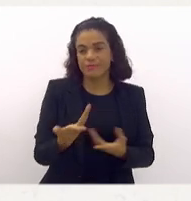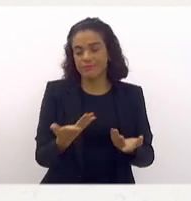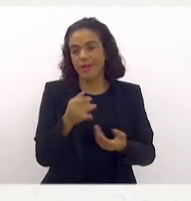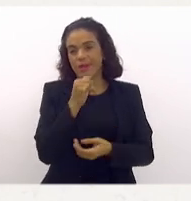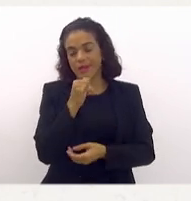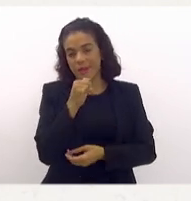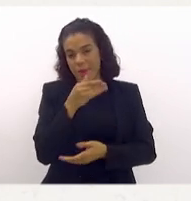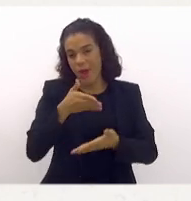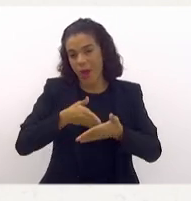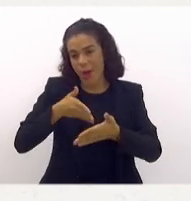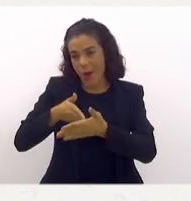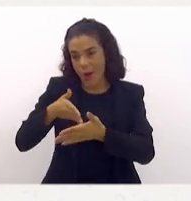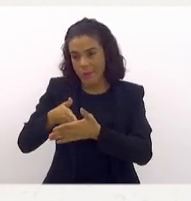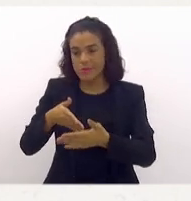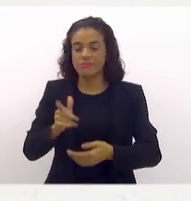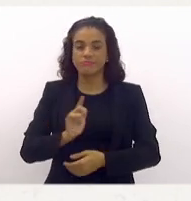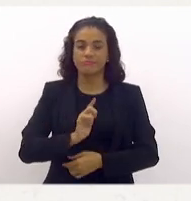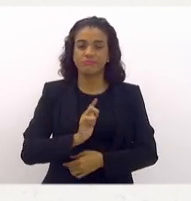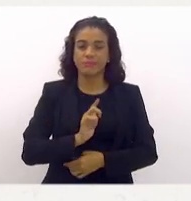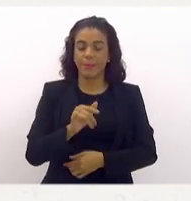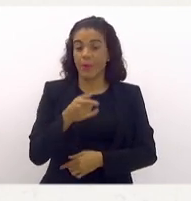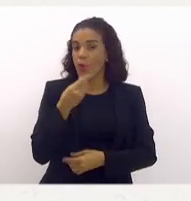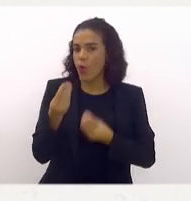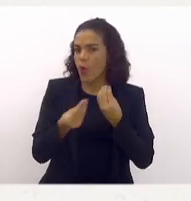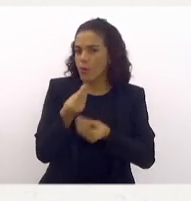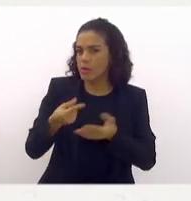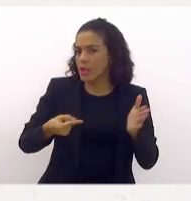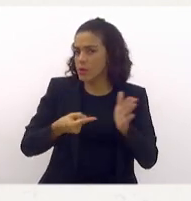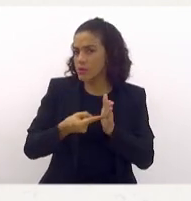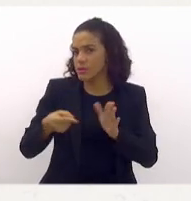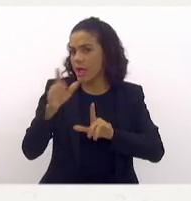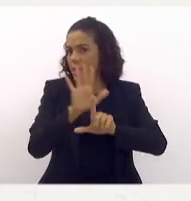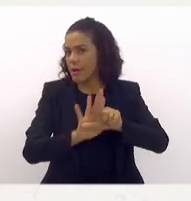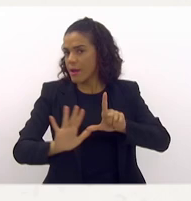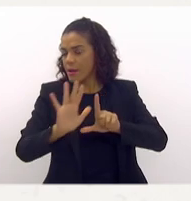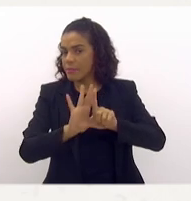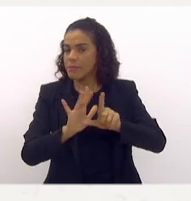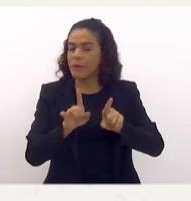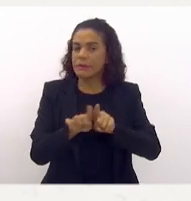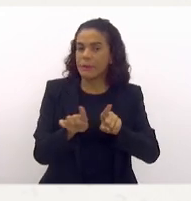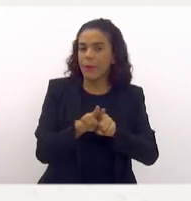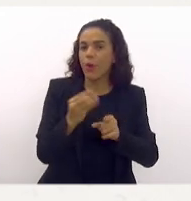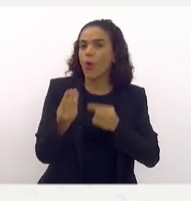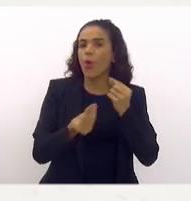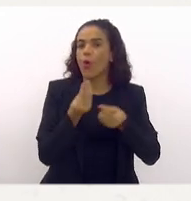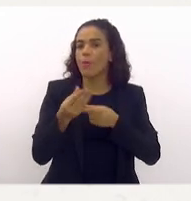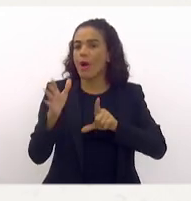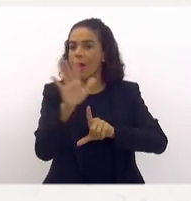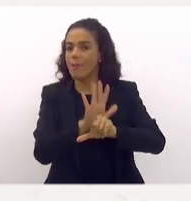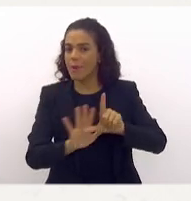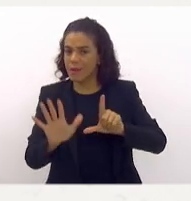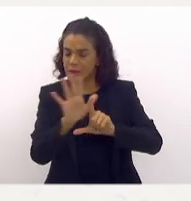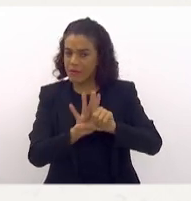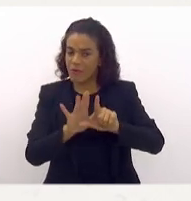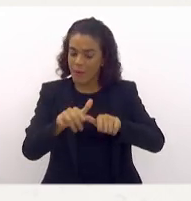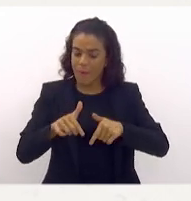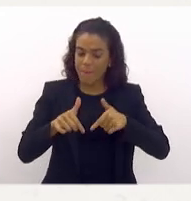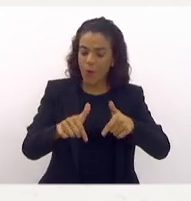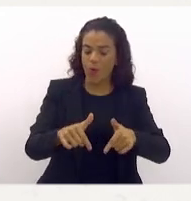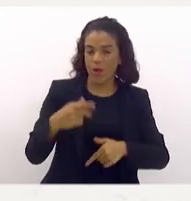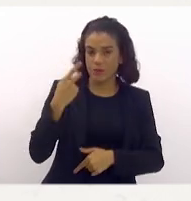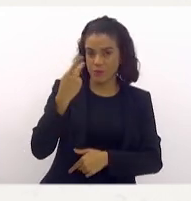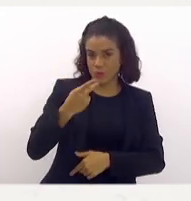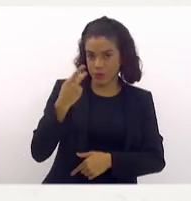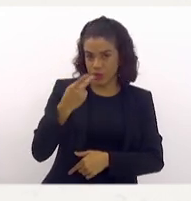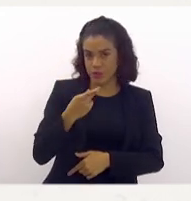obstáculos também envolve esse, como denunciar nessas plataformas, mas também como as plataformas aplicam essas políticas